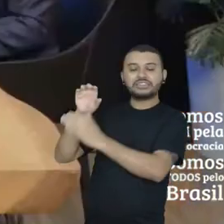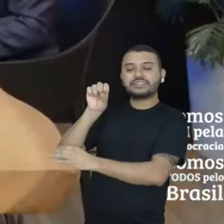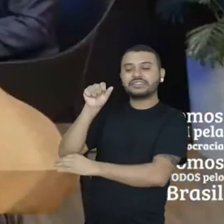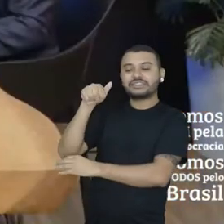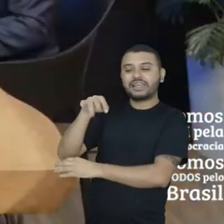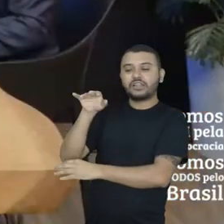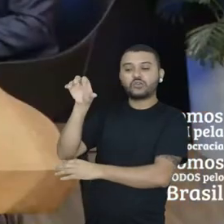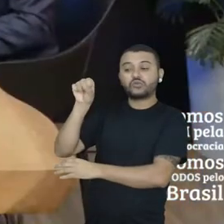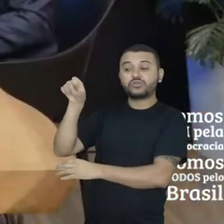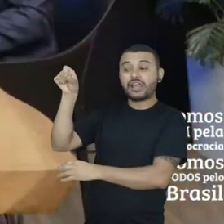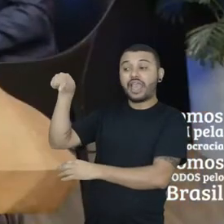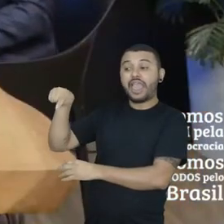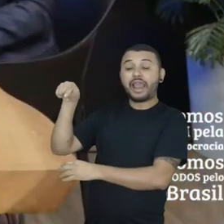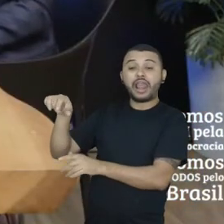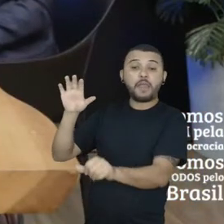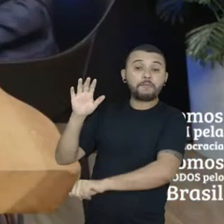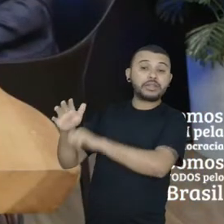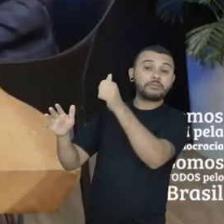do Brasil,